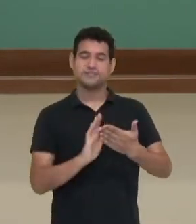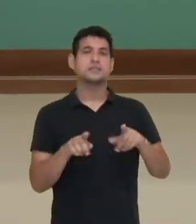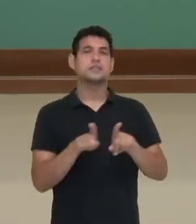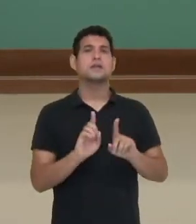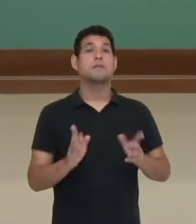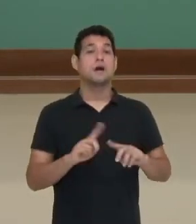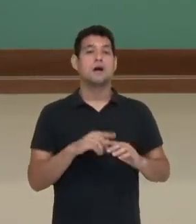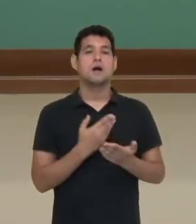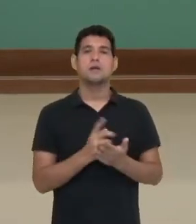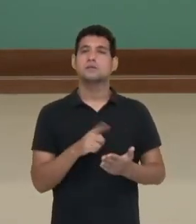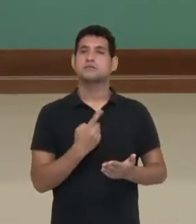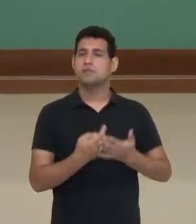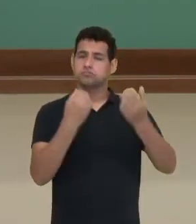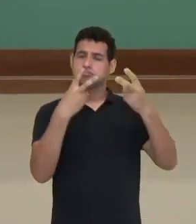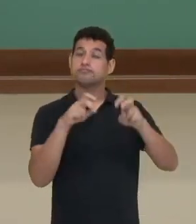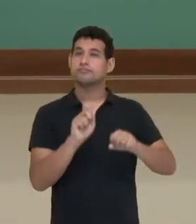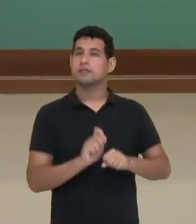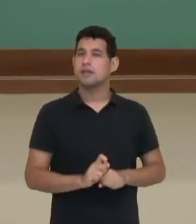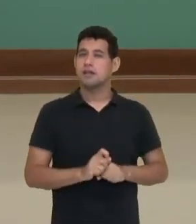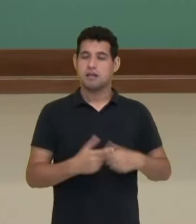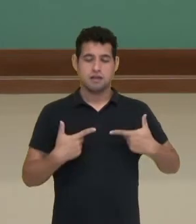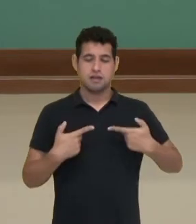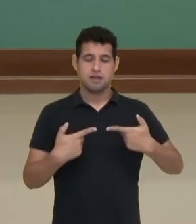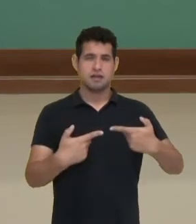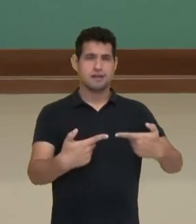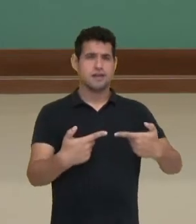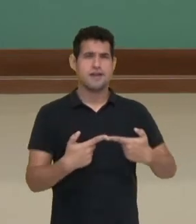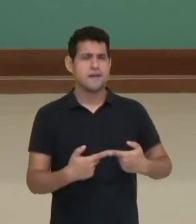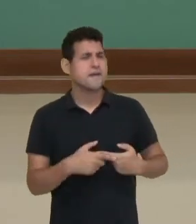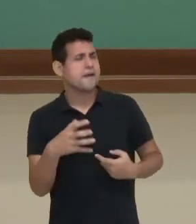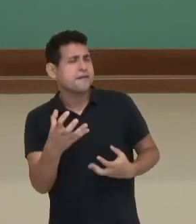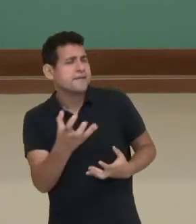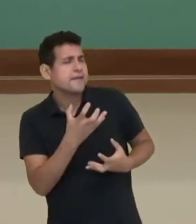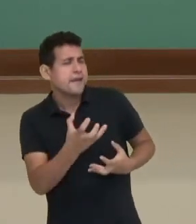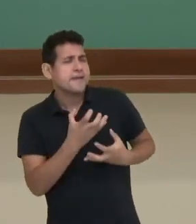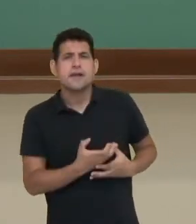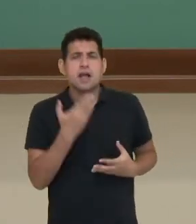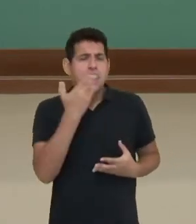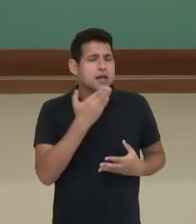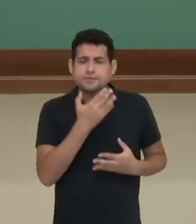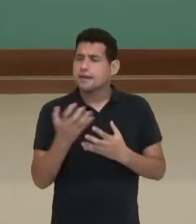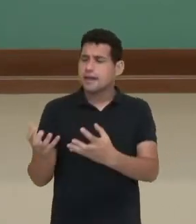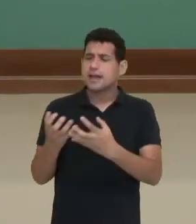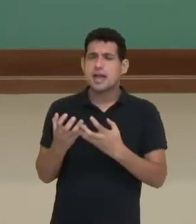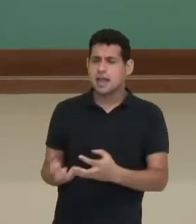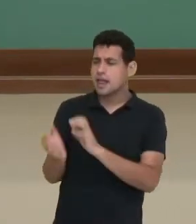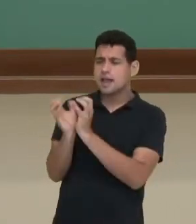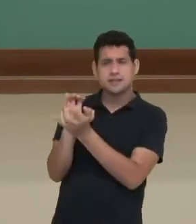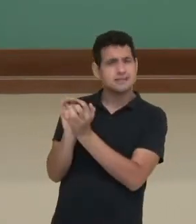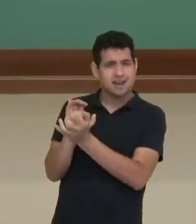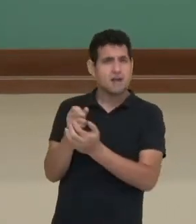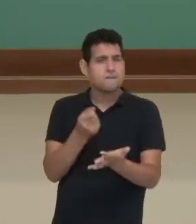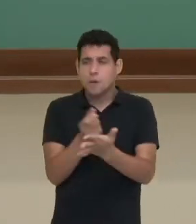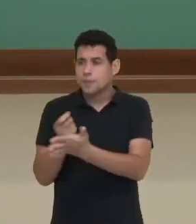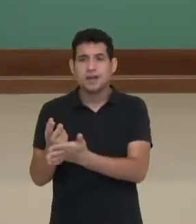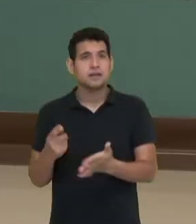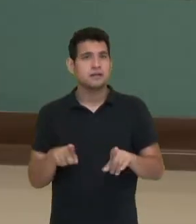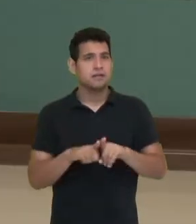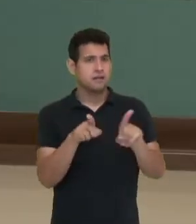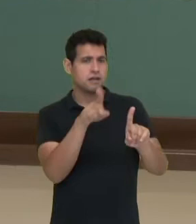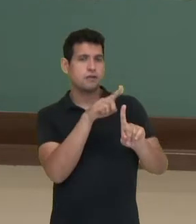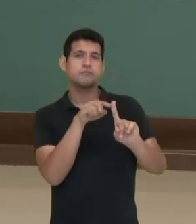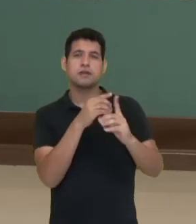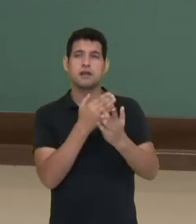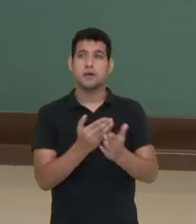nessa aula nós vamos falar sobre a guerra pelo açúcar e por escravos, tá? Vamos ver os objetivos dessa aula de